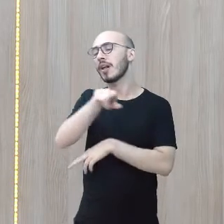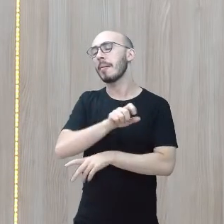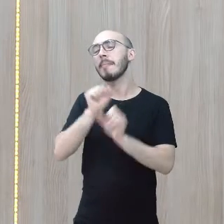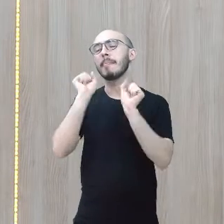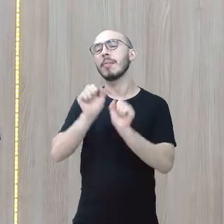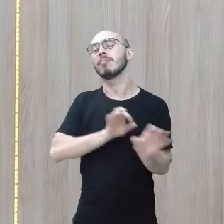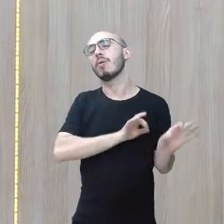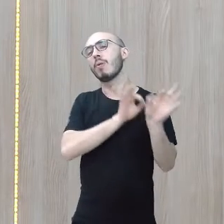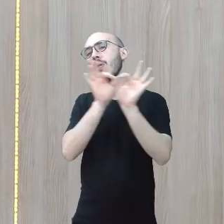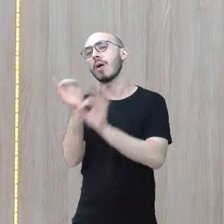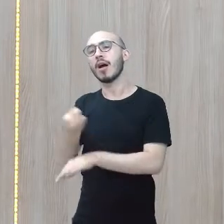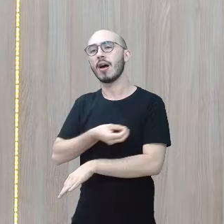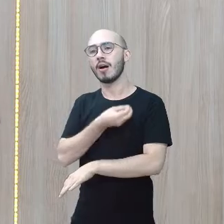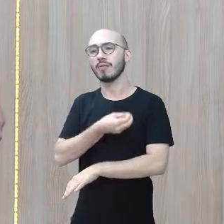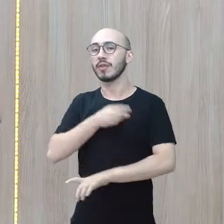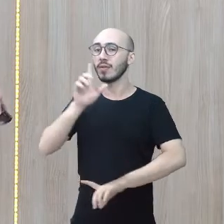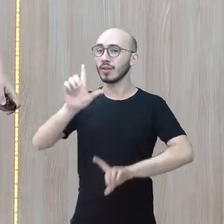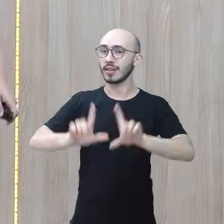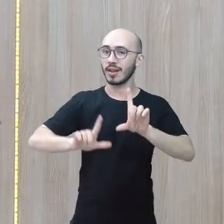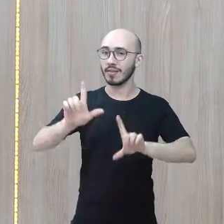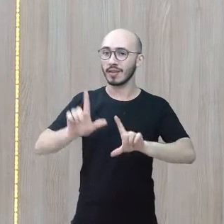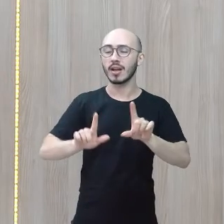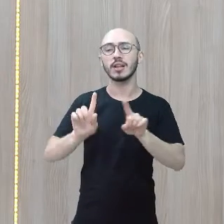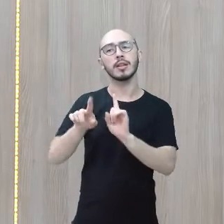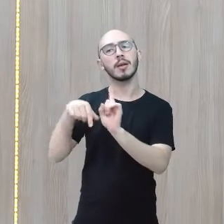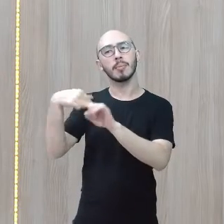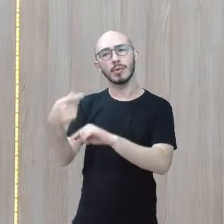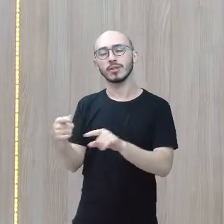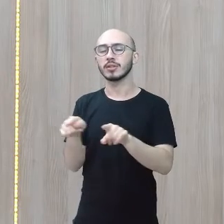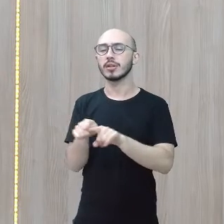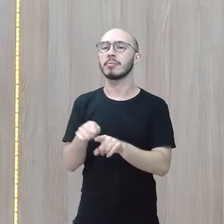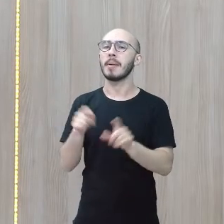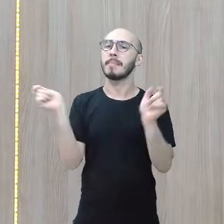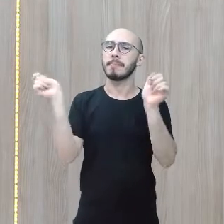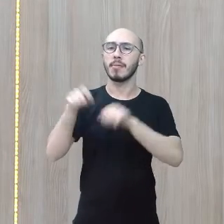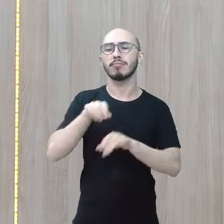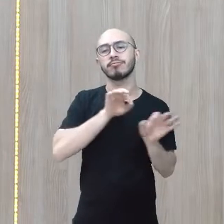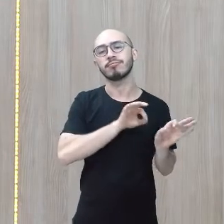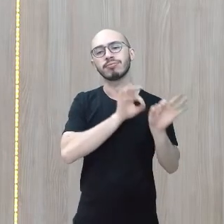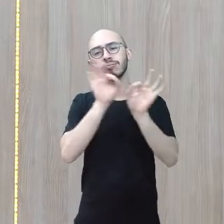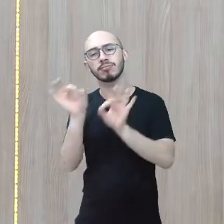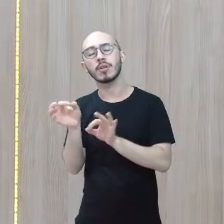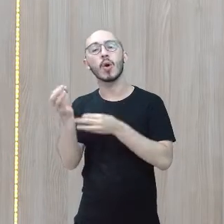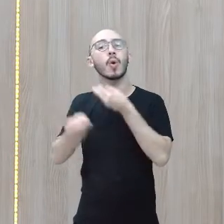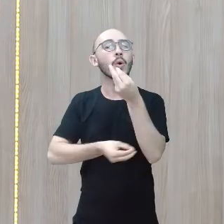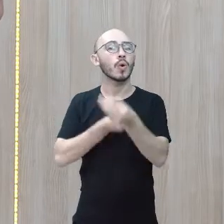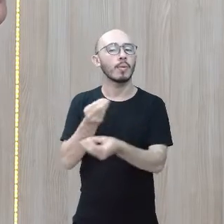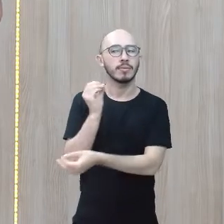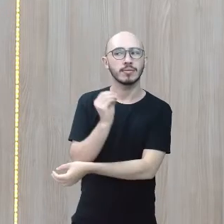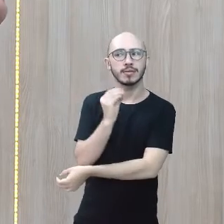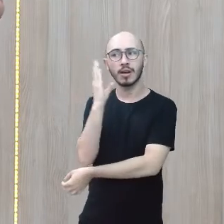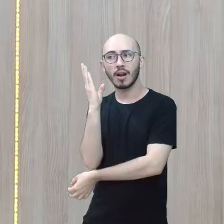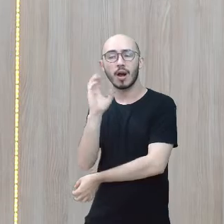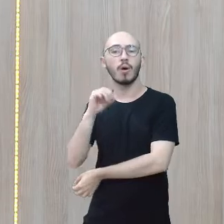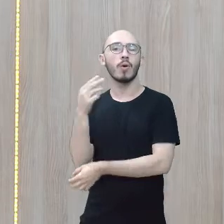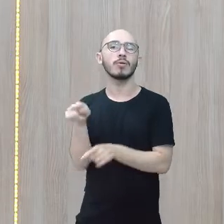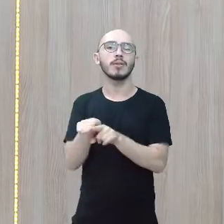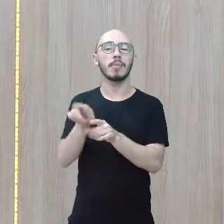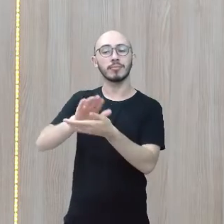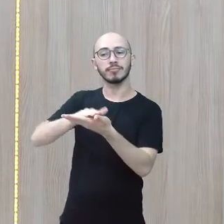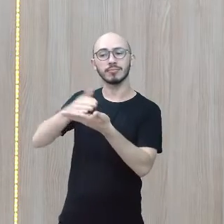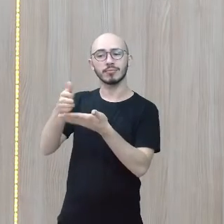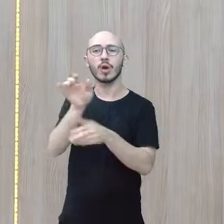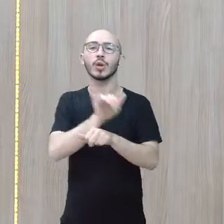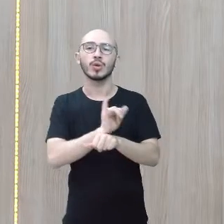nesse momento ao vivo pela TV, mas depois você pode visualizar através do celular ou do computador lá no YouTube,